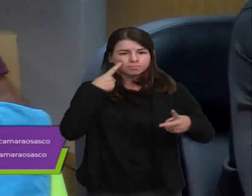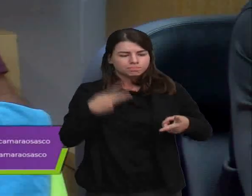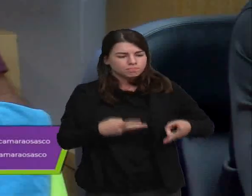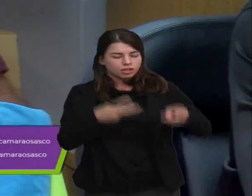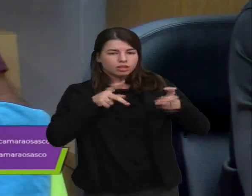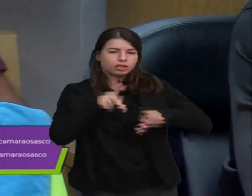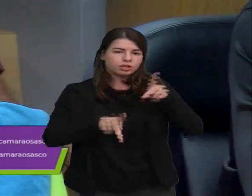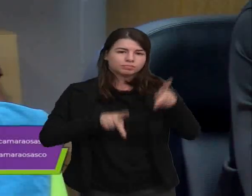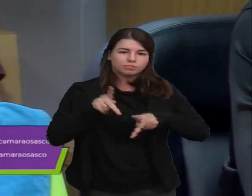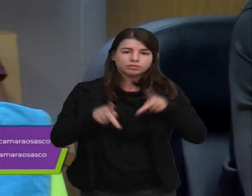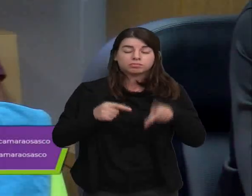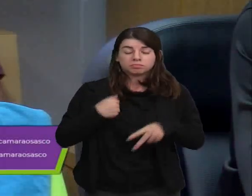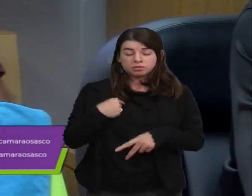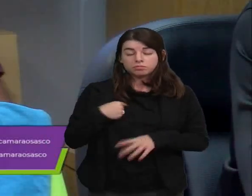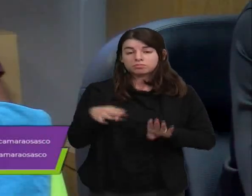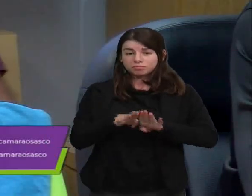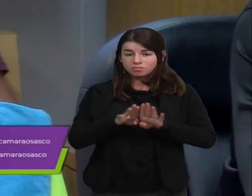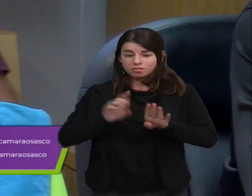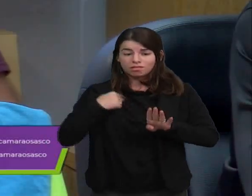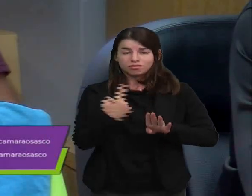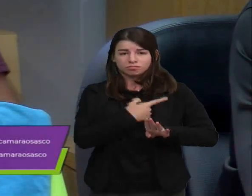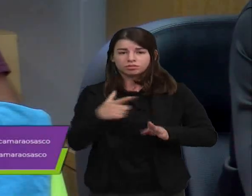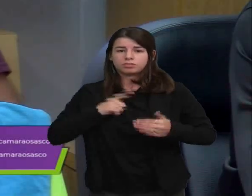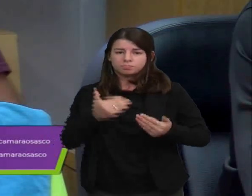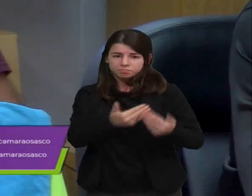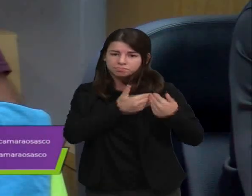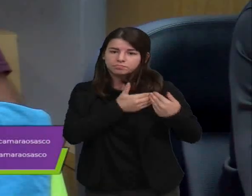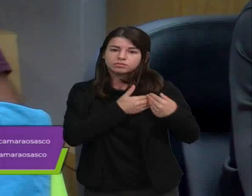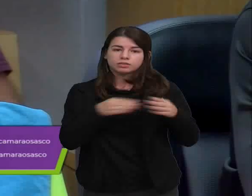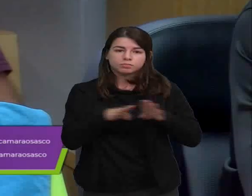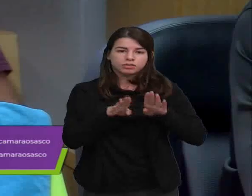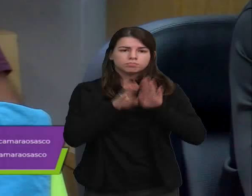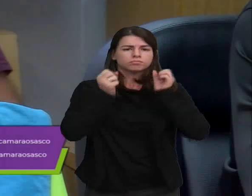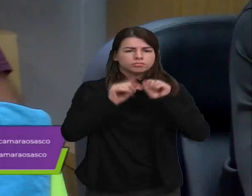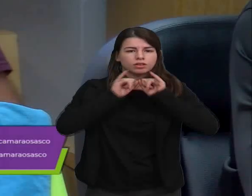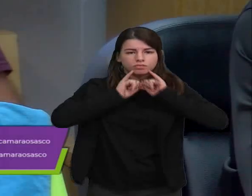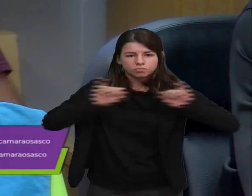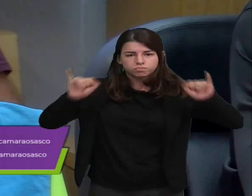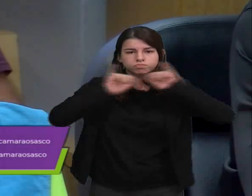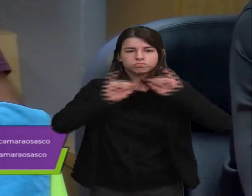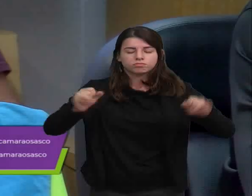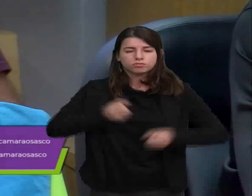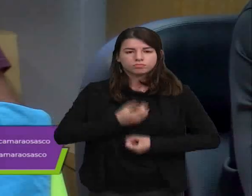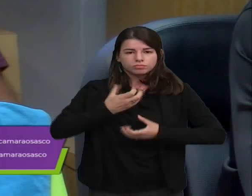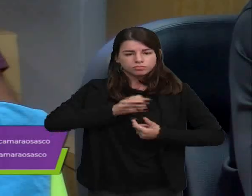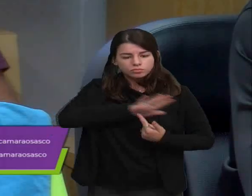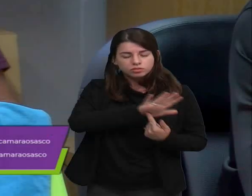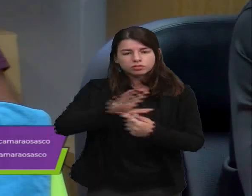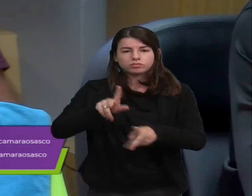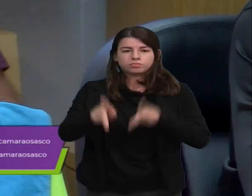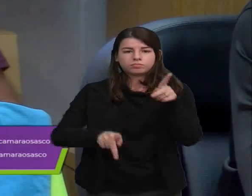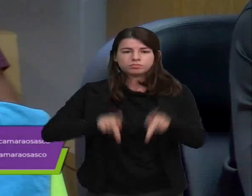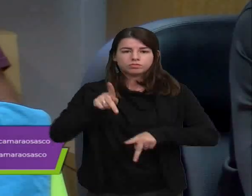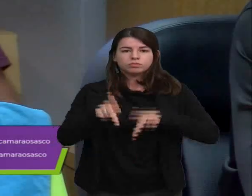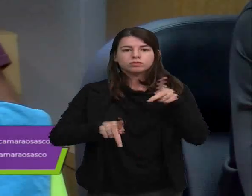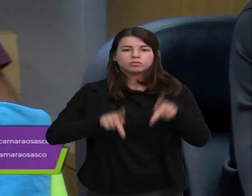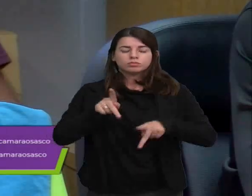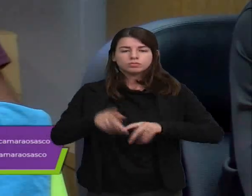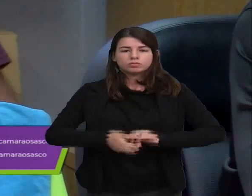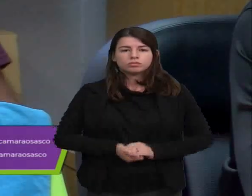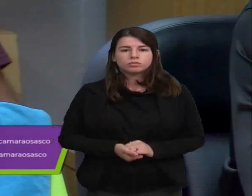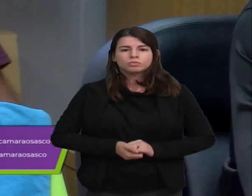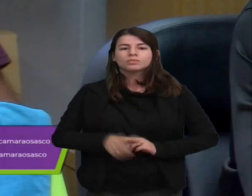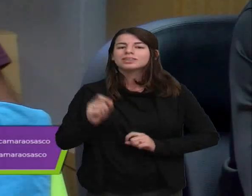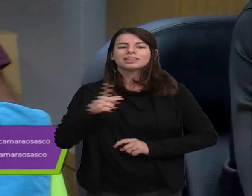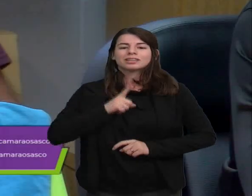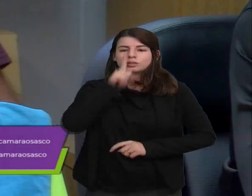população. E acho que esse é o nosso papel hoje aqui também, é espalhar essas informações para mostrar para a população onde está